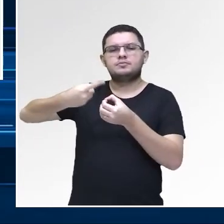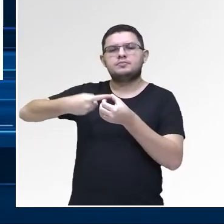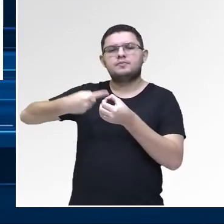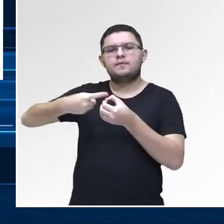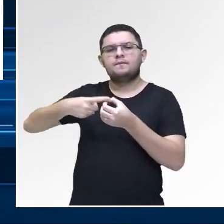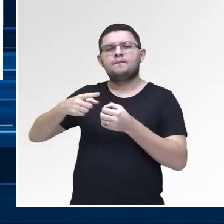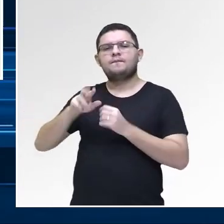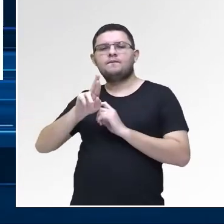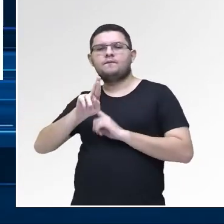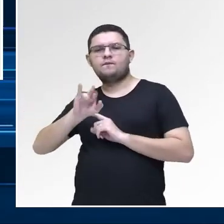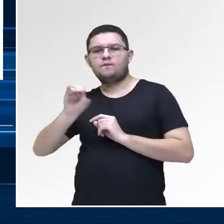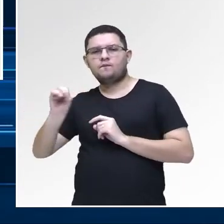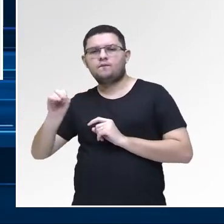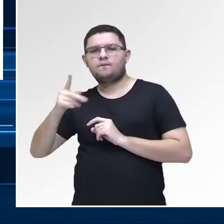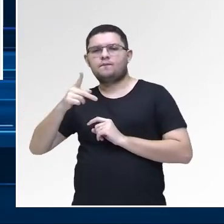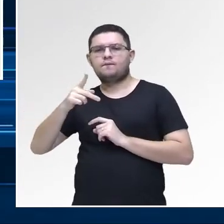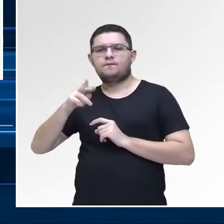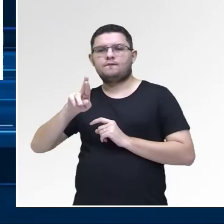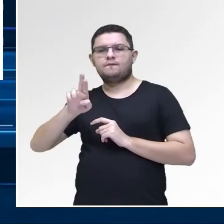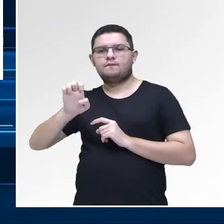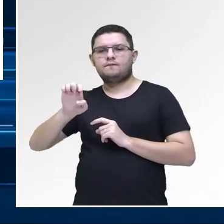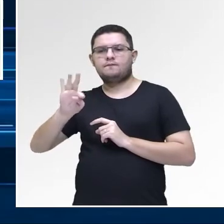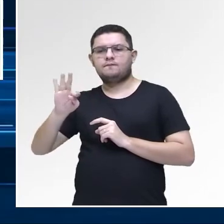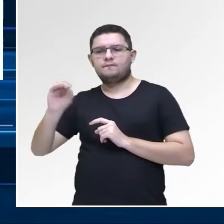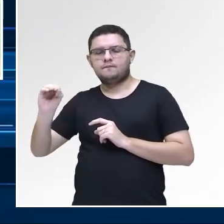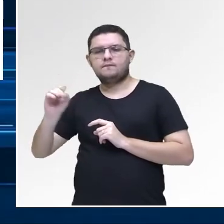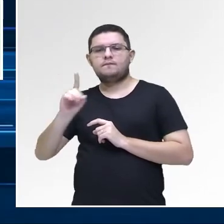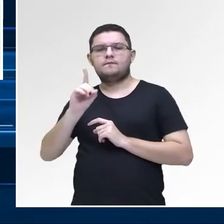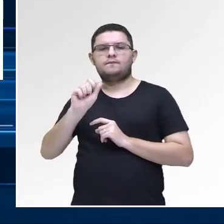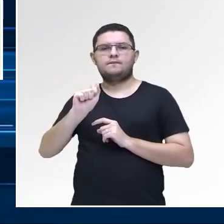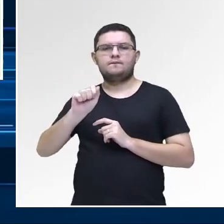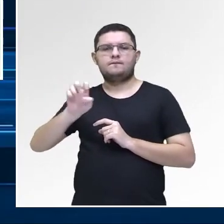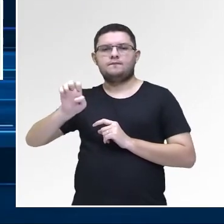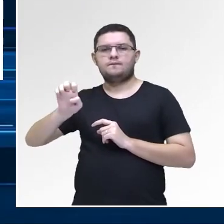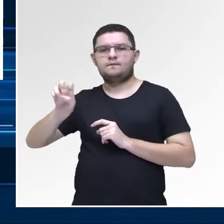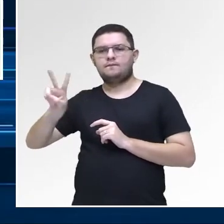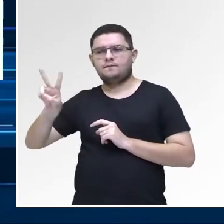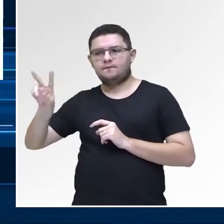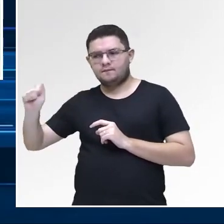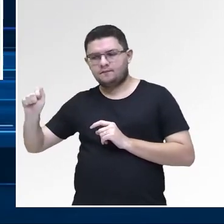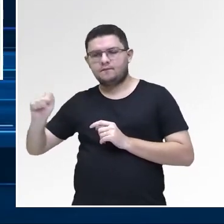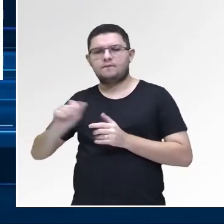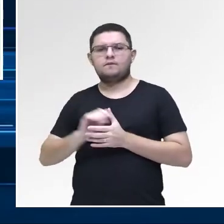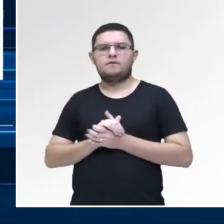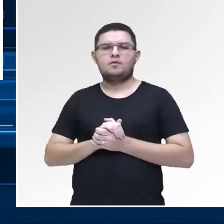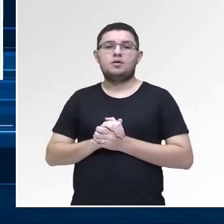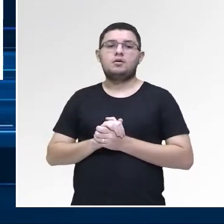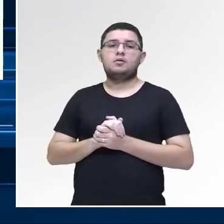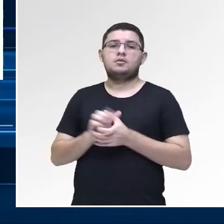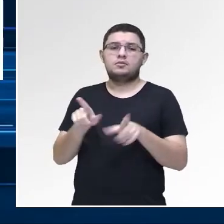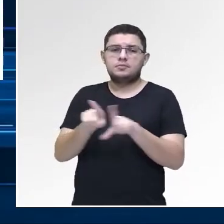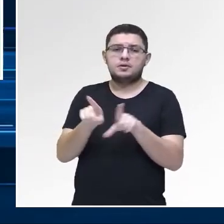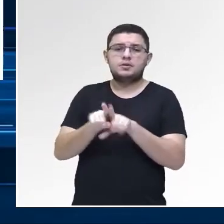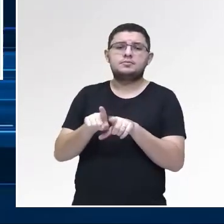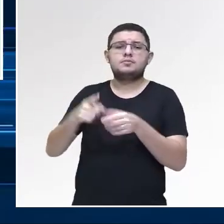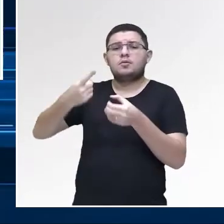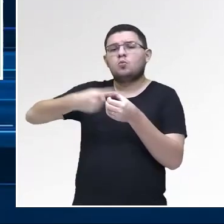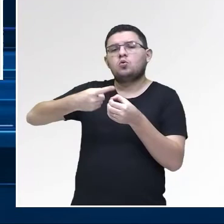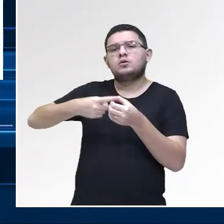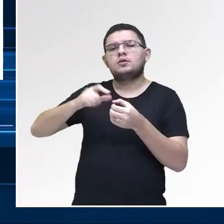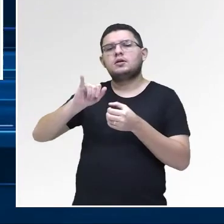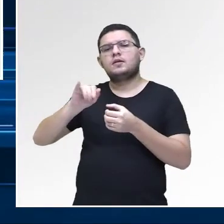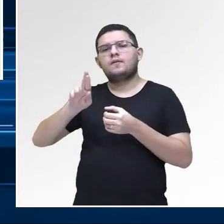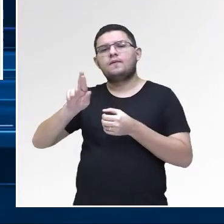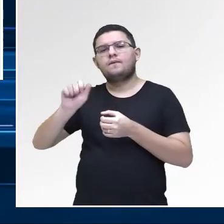cidade que faz parte da região metropolitana de Manaus, que é Rio Preto da Eva, depois Iranduba, que